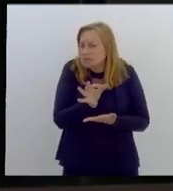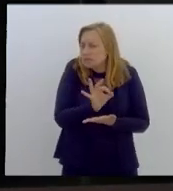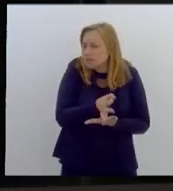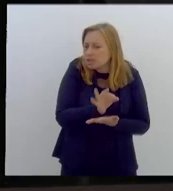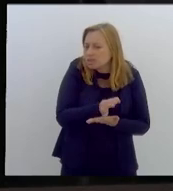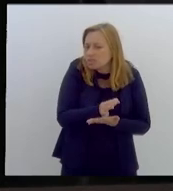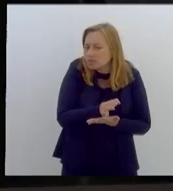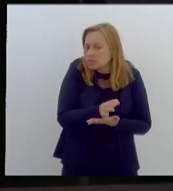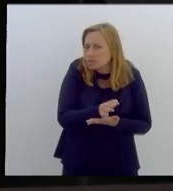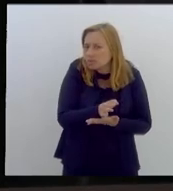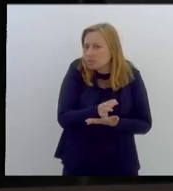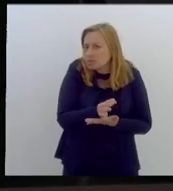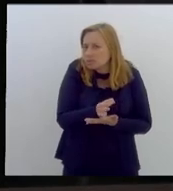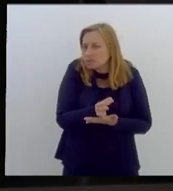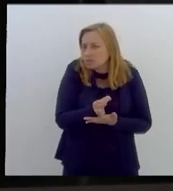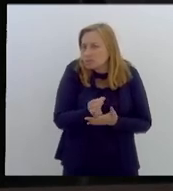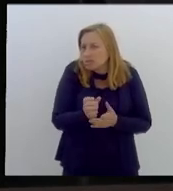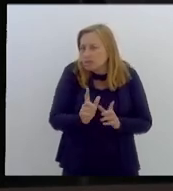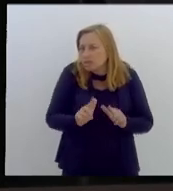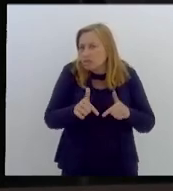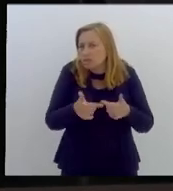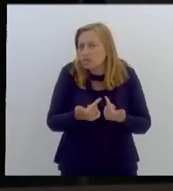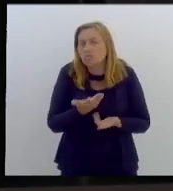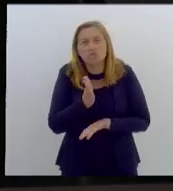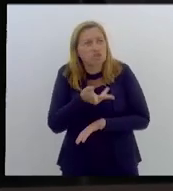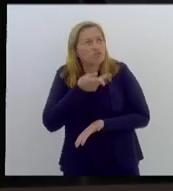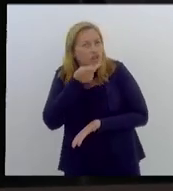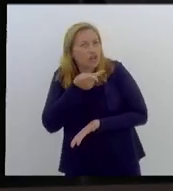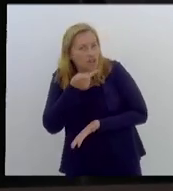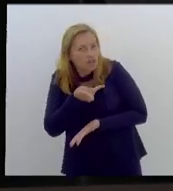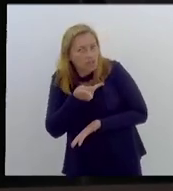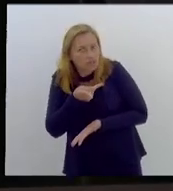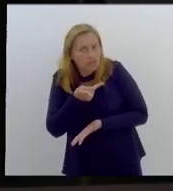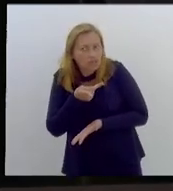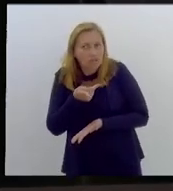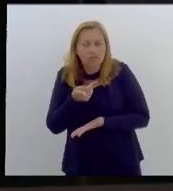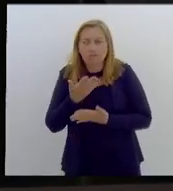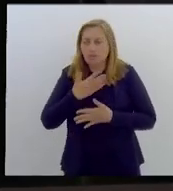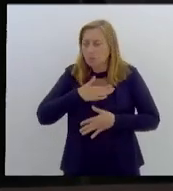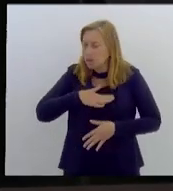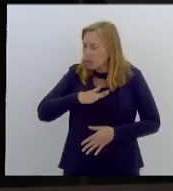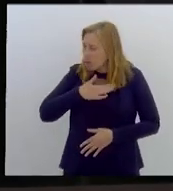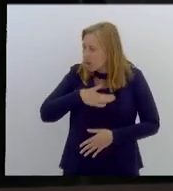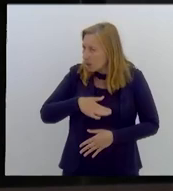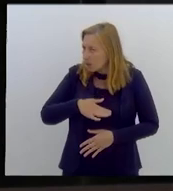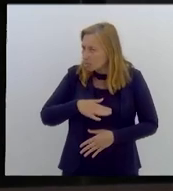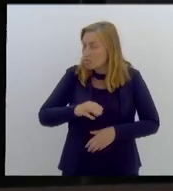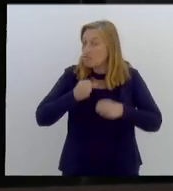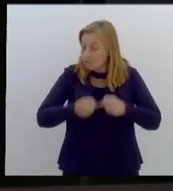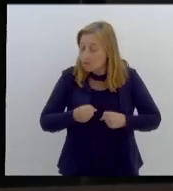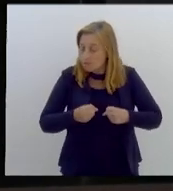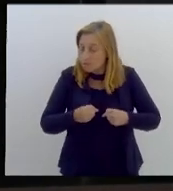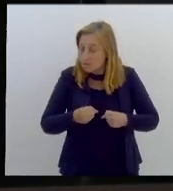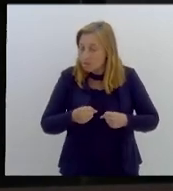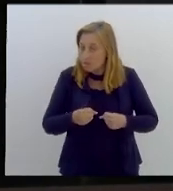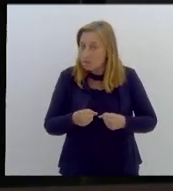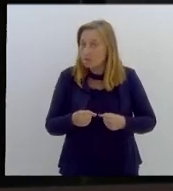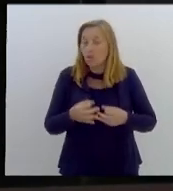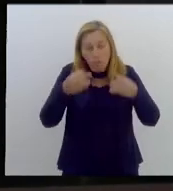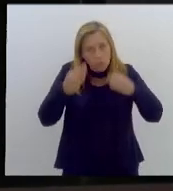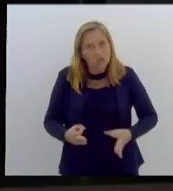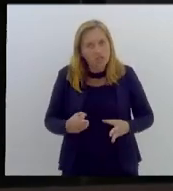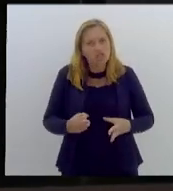praticamente se debruçaram em cima, como eu já falei, de forma serena, porém firme,